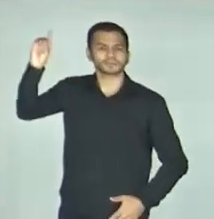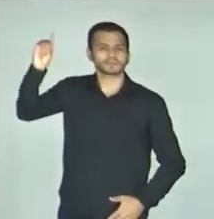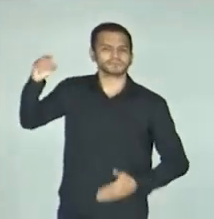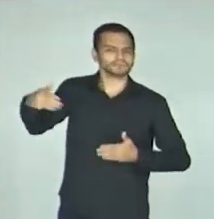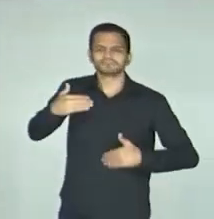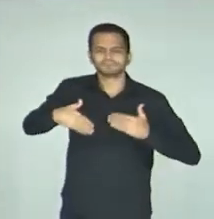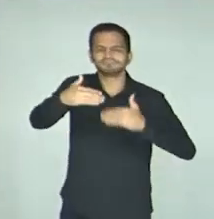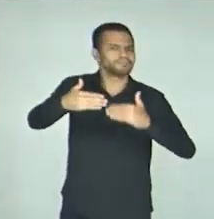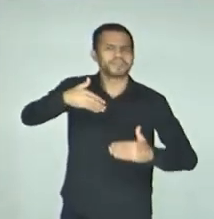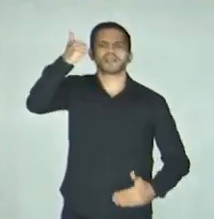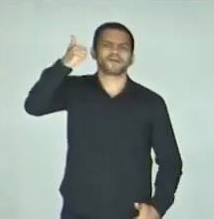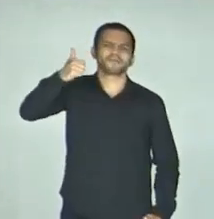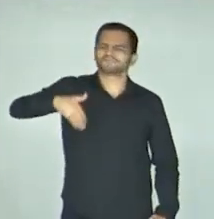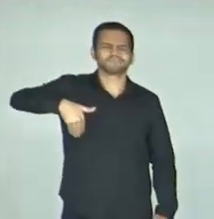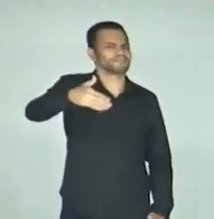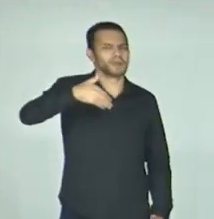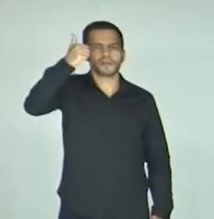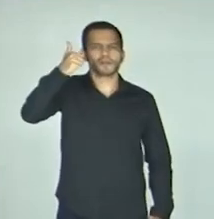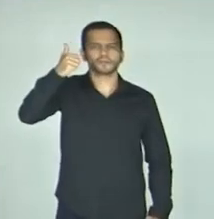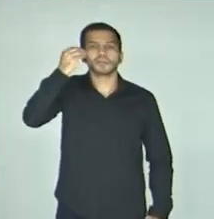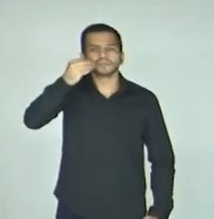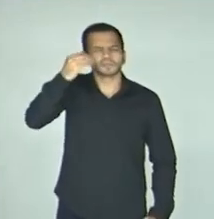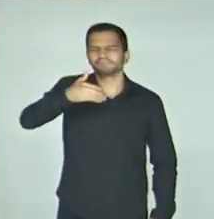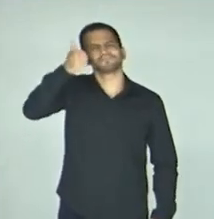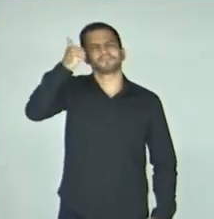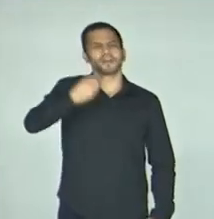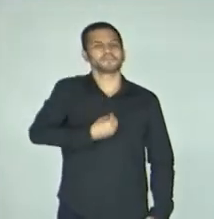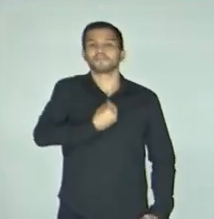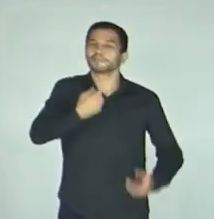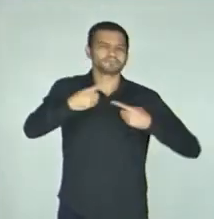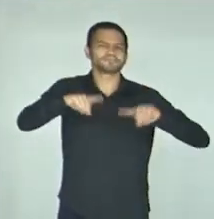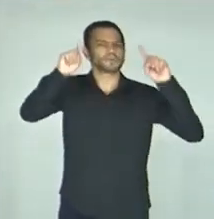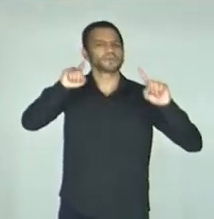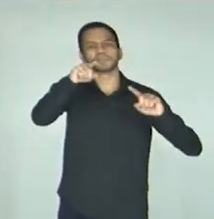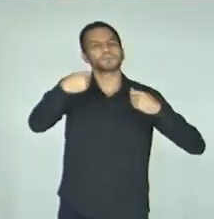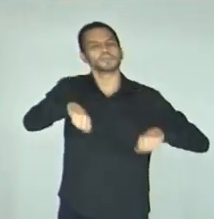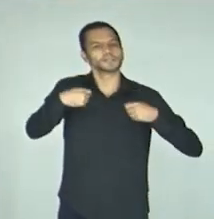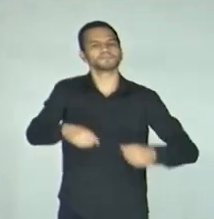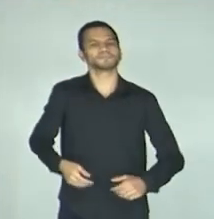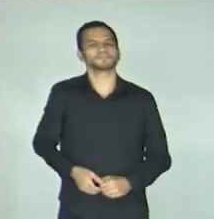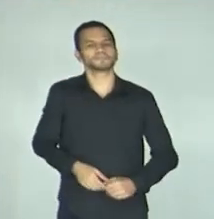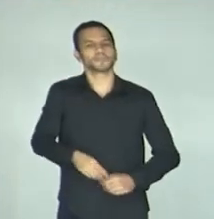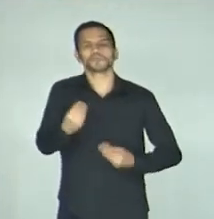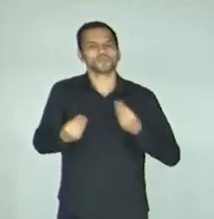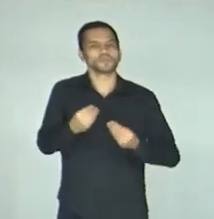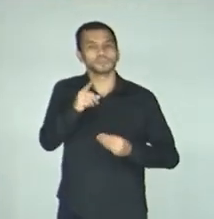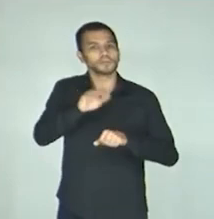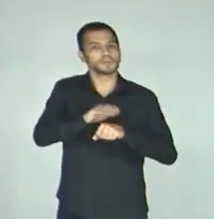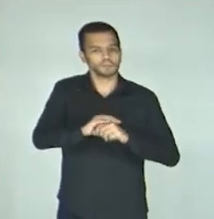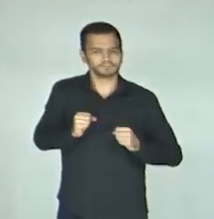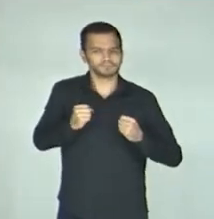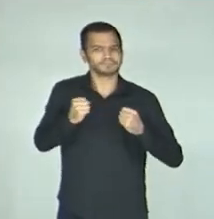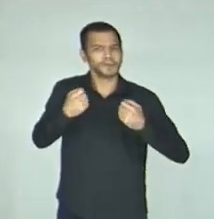até uma nova experiência com Deus e tem uma vida abençoada a sua disposição tem